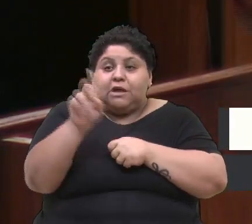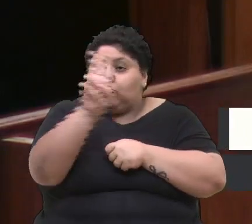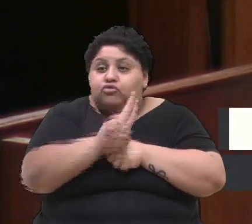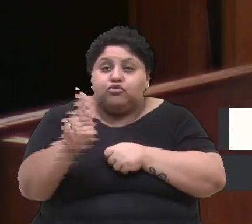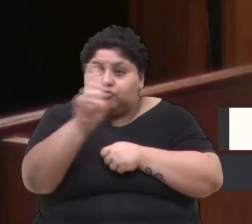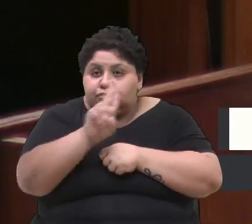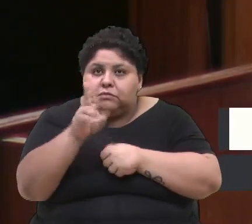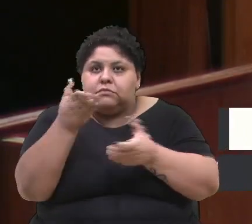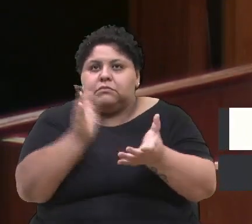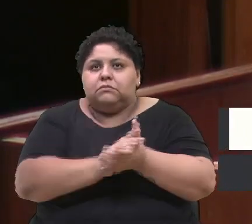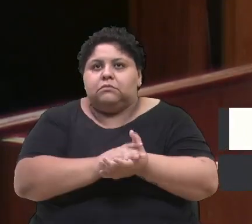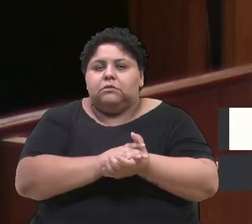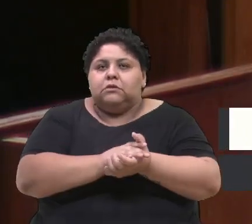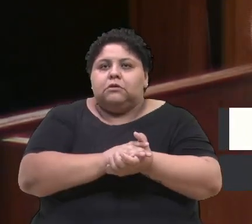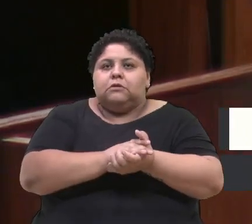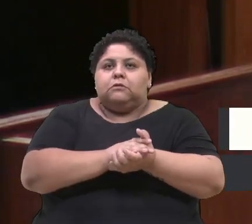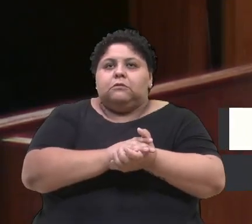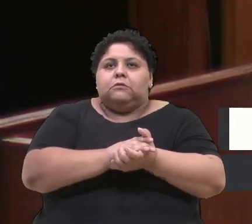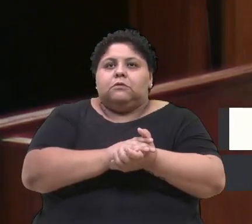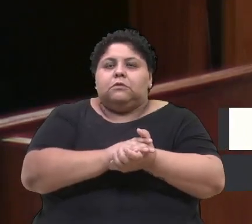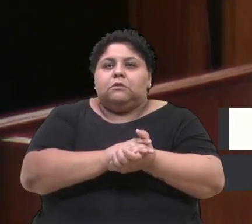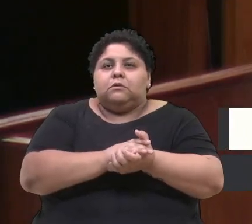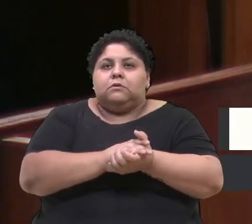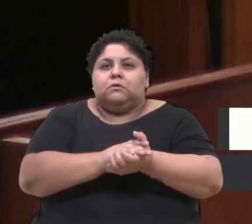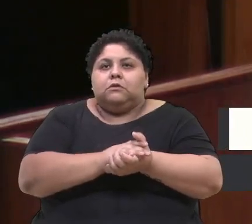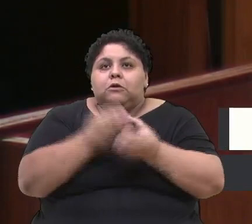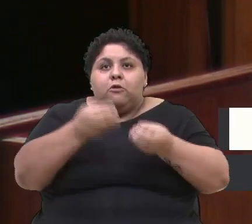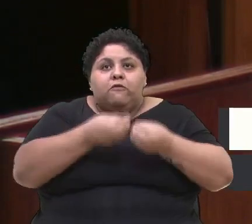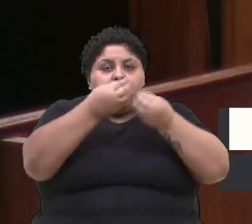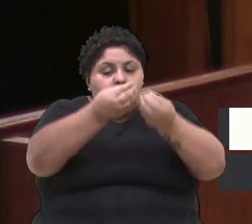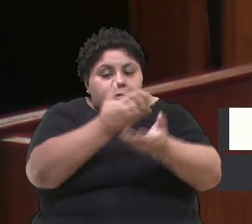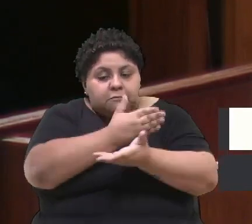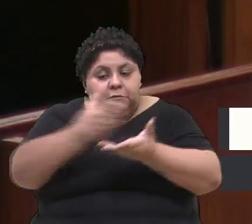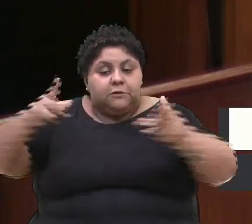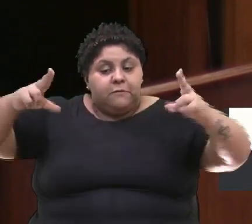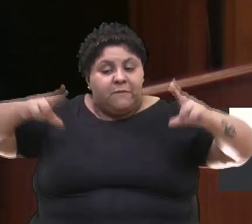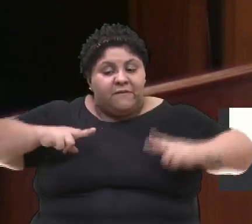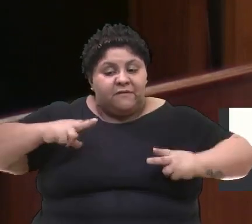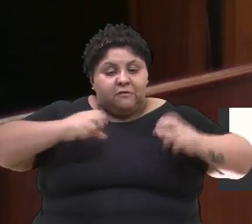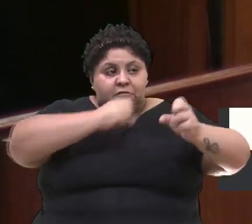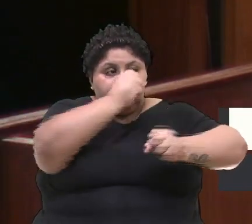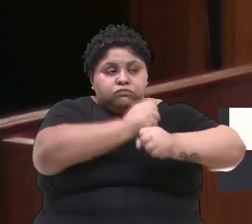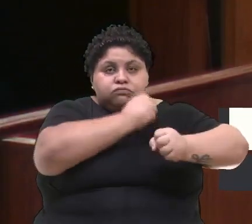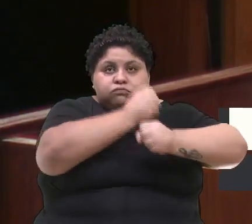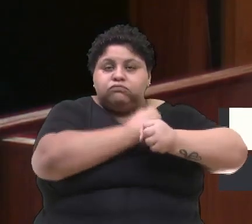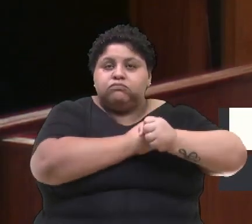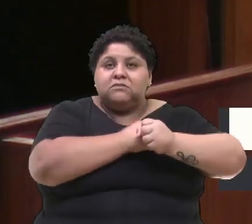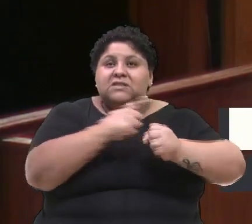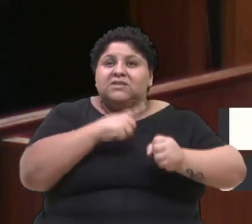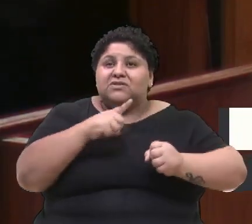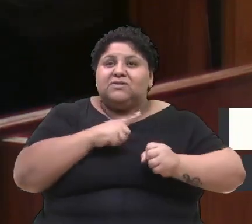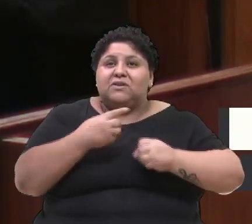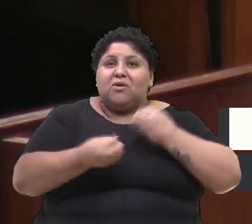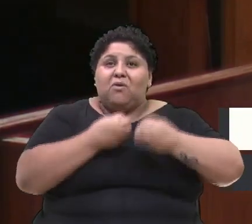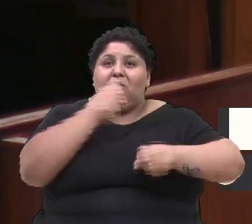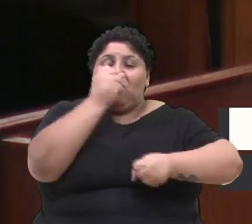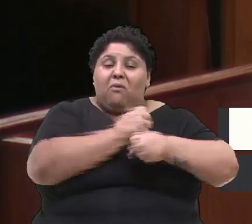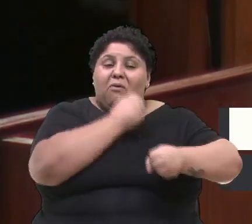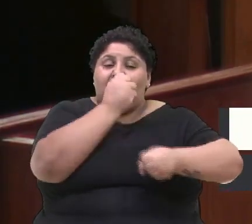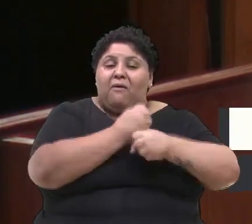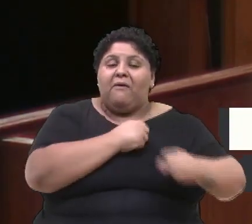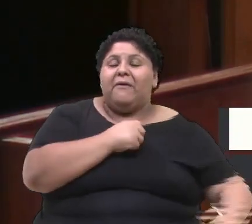ceder para a iniciativa privada construir. E a iniciativa privada ela tem condições de construir. Nós fomos a